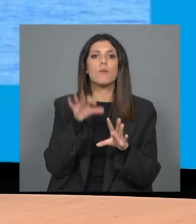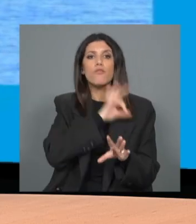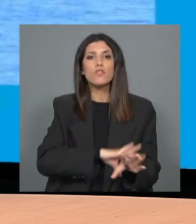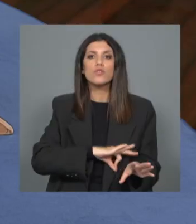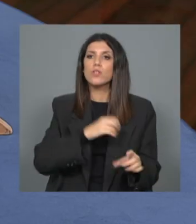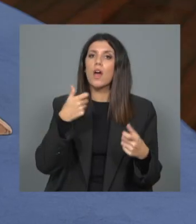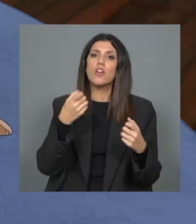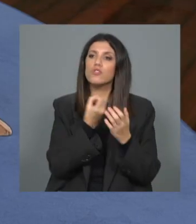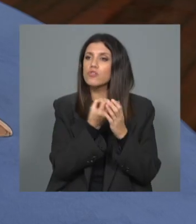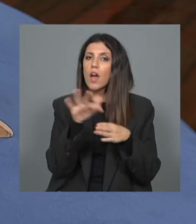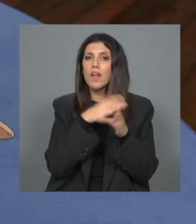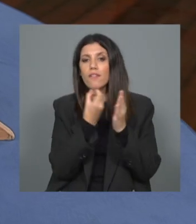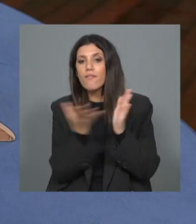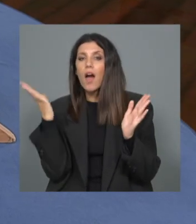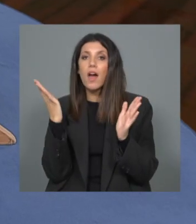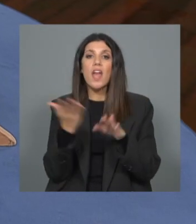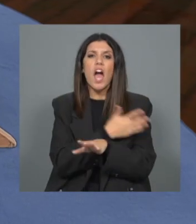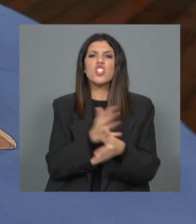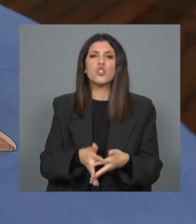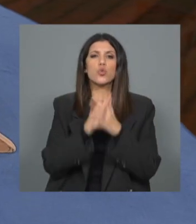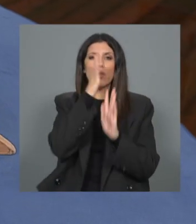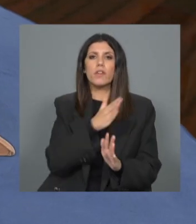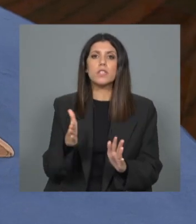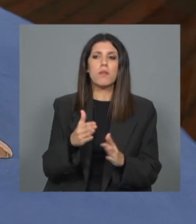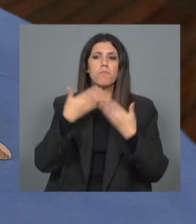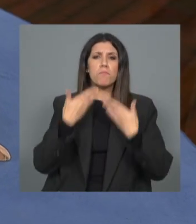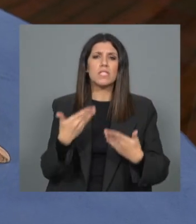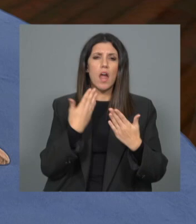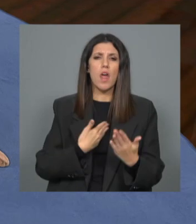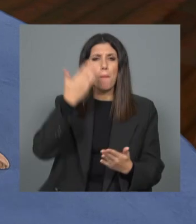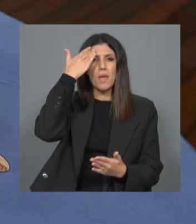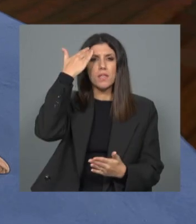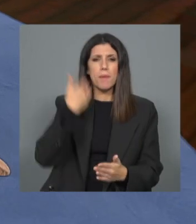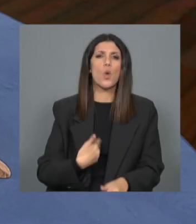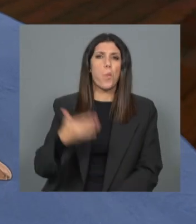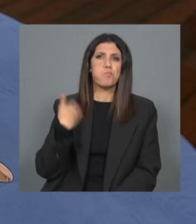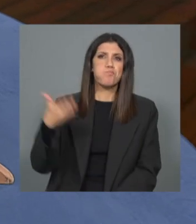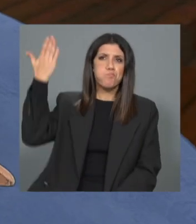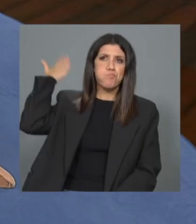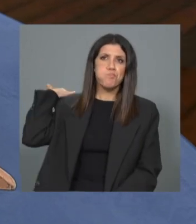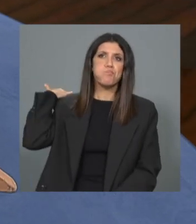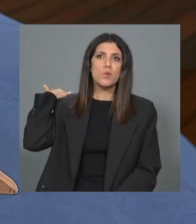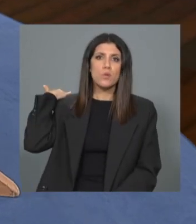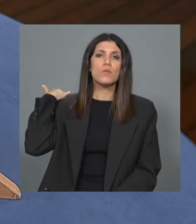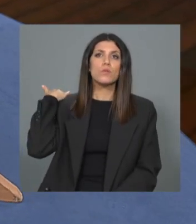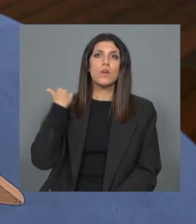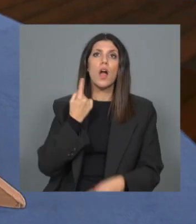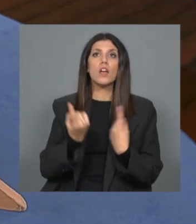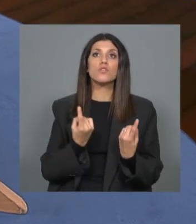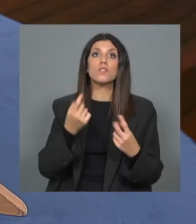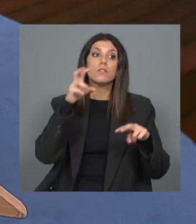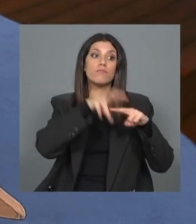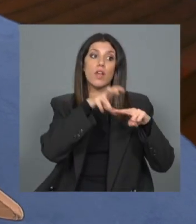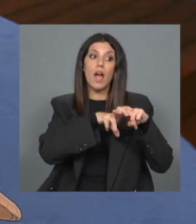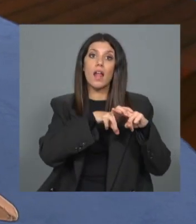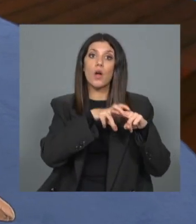numa estrutura que era uma estrutura muito pesada, muito conservadora e que muitas vezes tinha títulos entregues porque a pessoa era cardeal